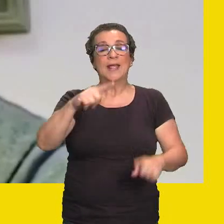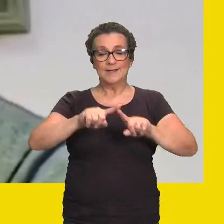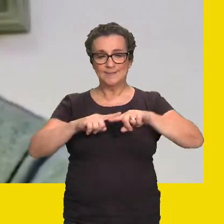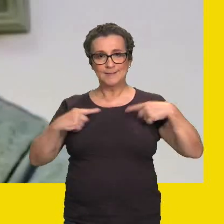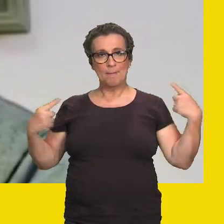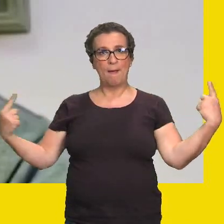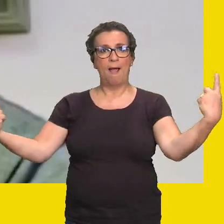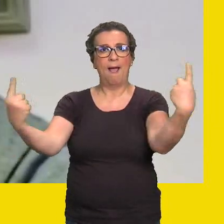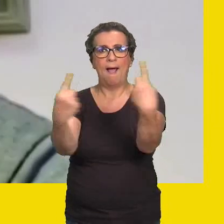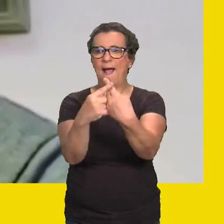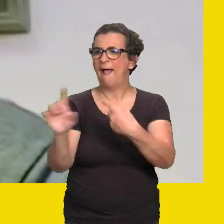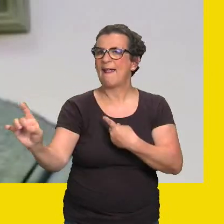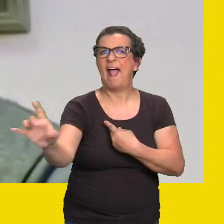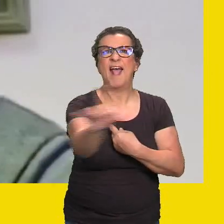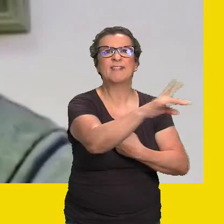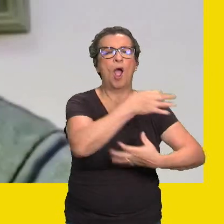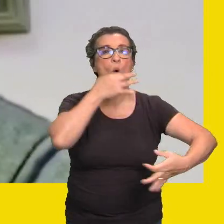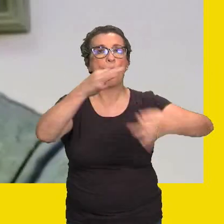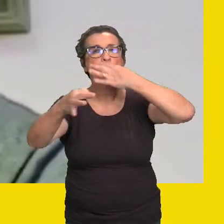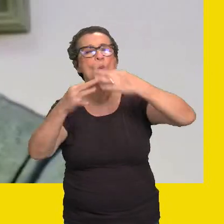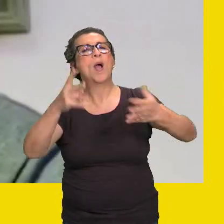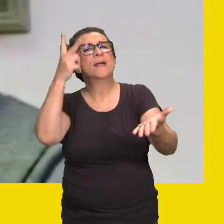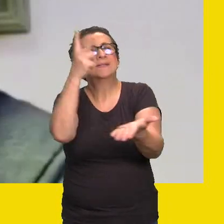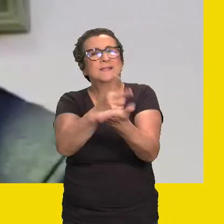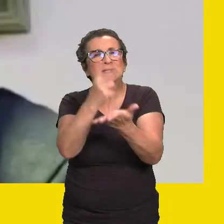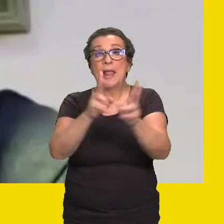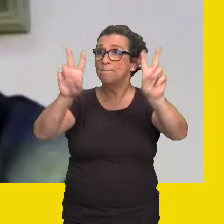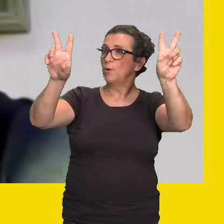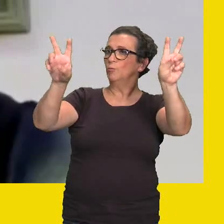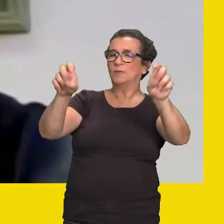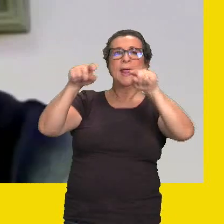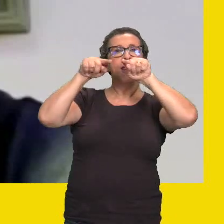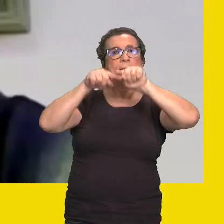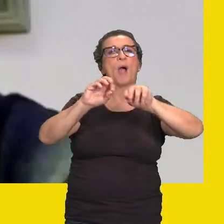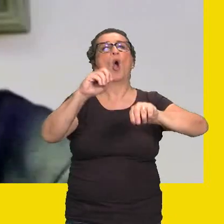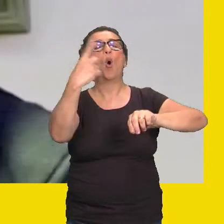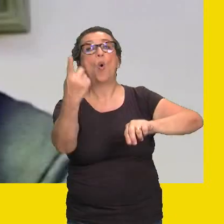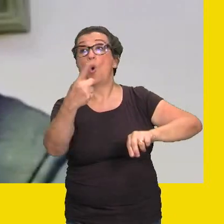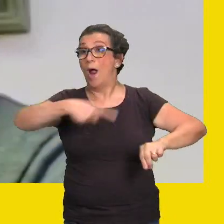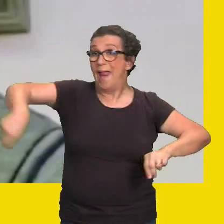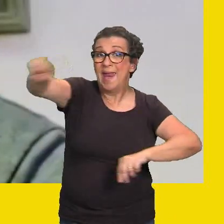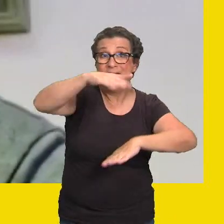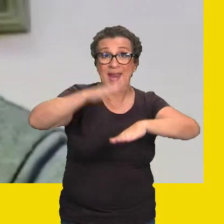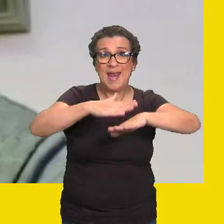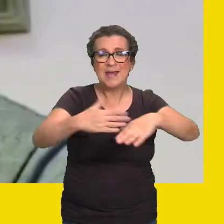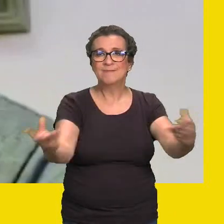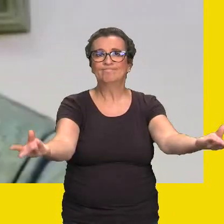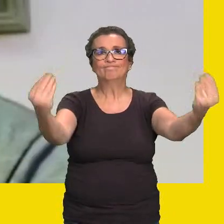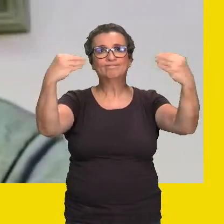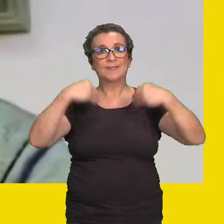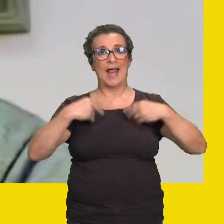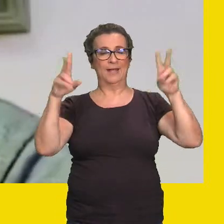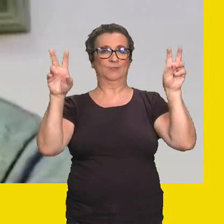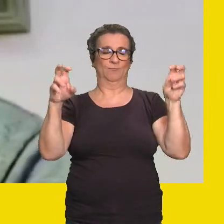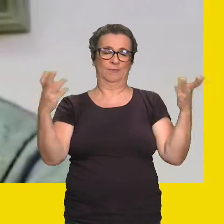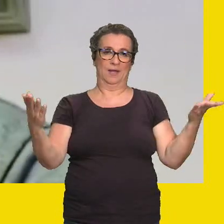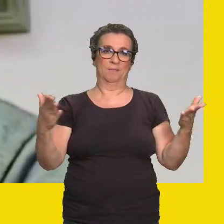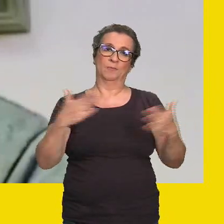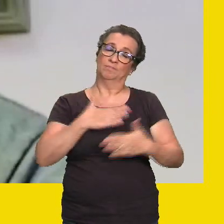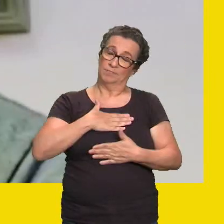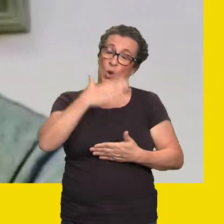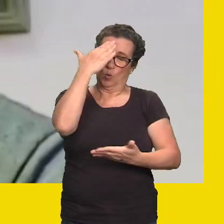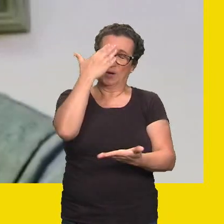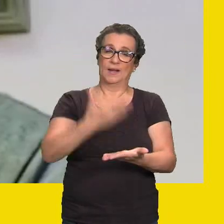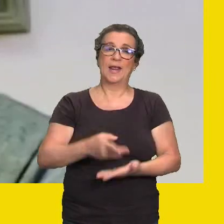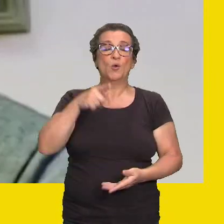como acaba sendo quando a gente traz um tema ou quando eles trazem um tema a nós. Então eu creio que